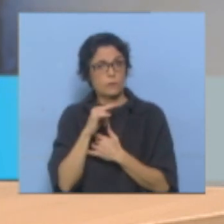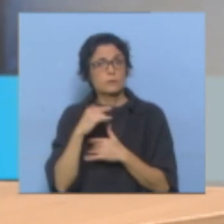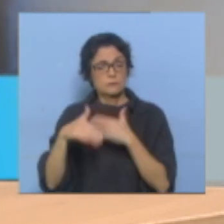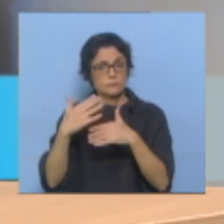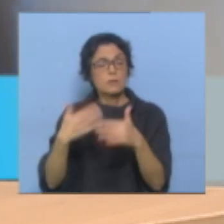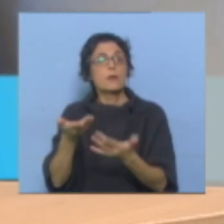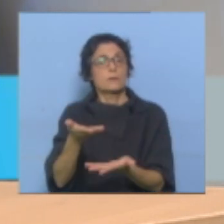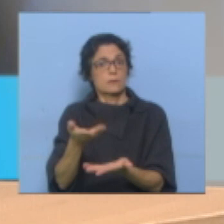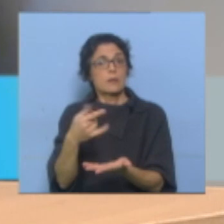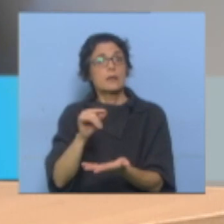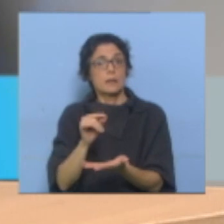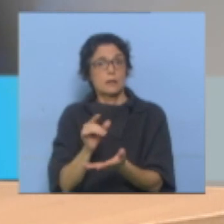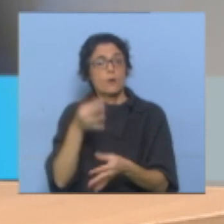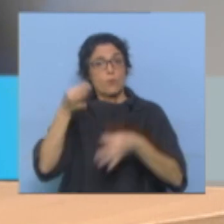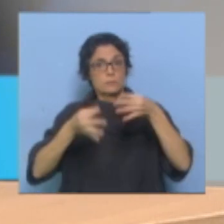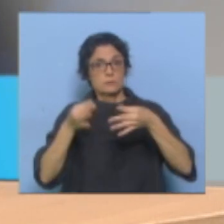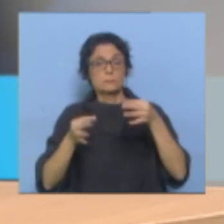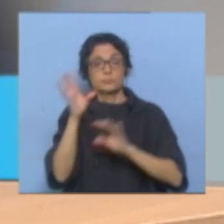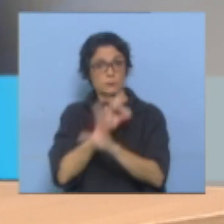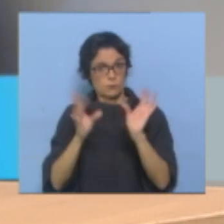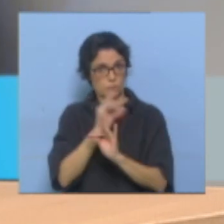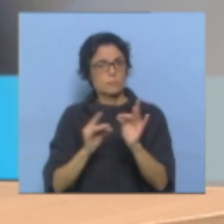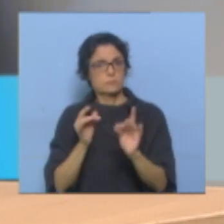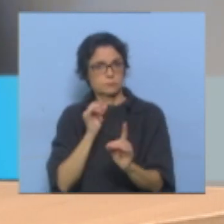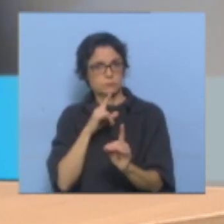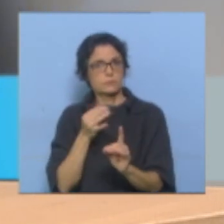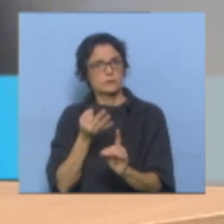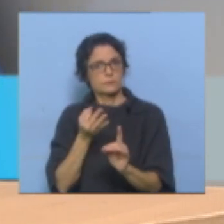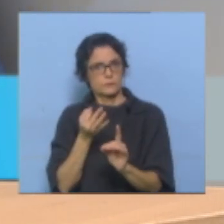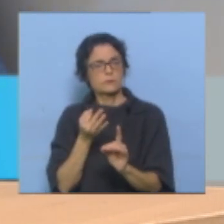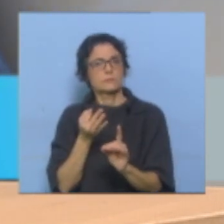Europeu pode apontar para aquilo que pode ser